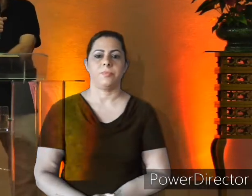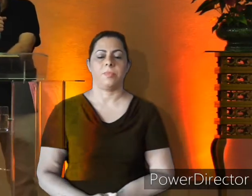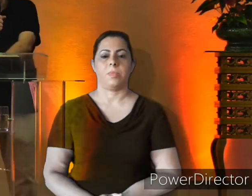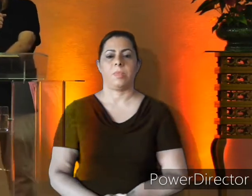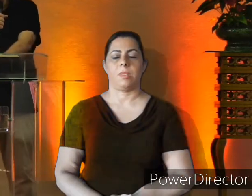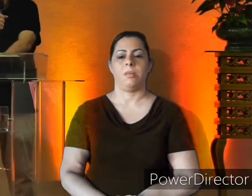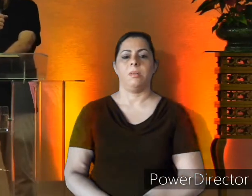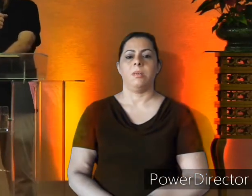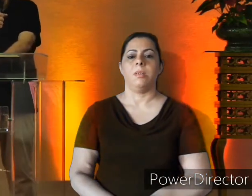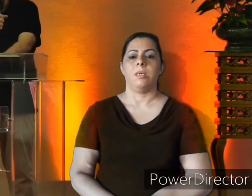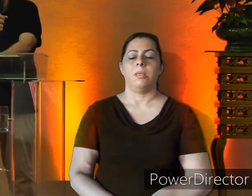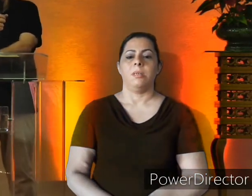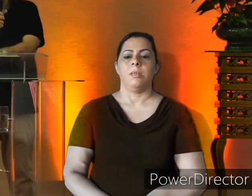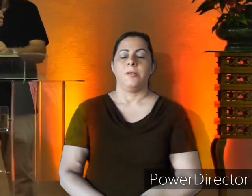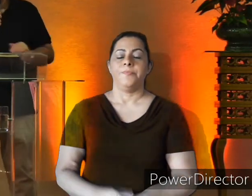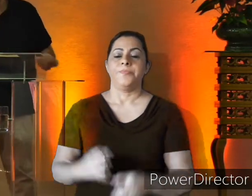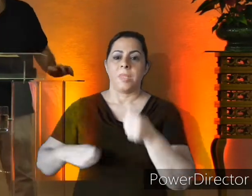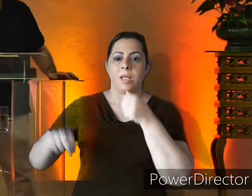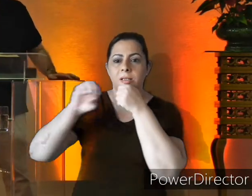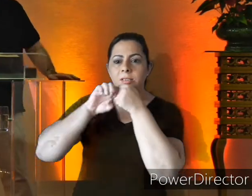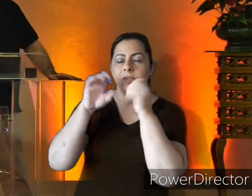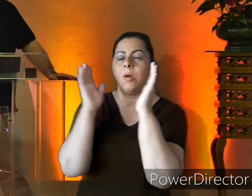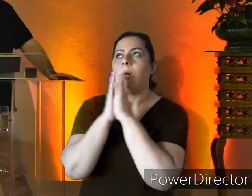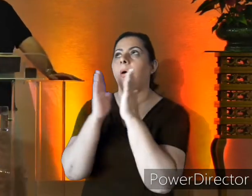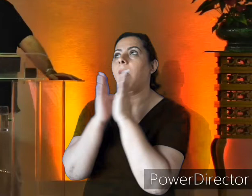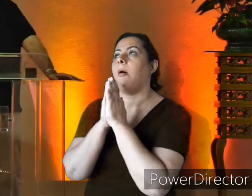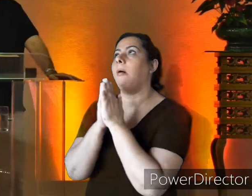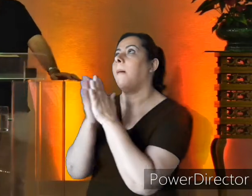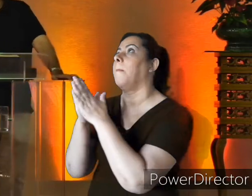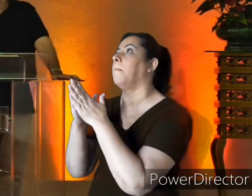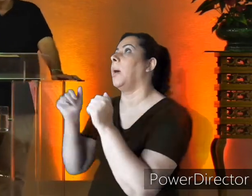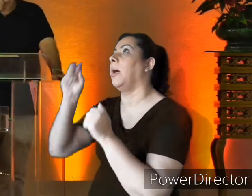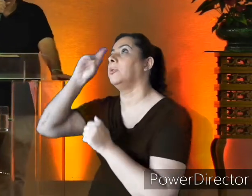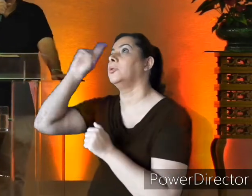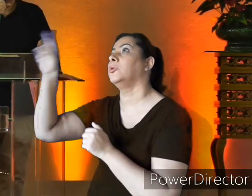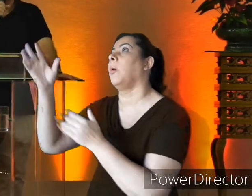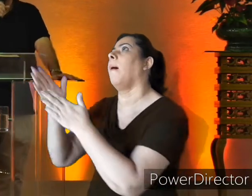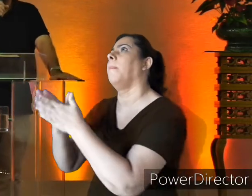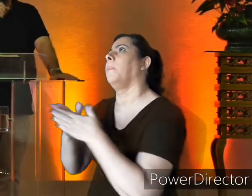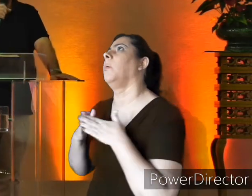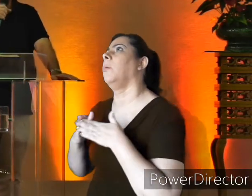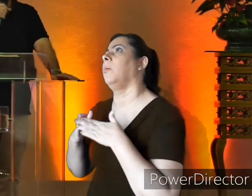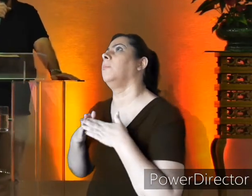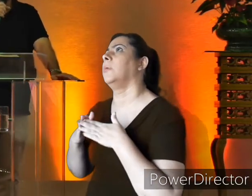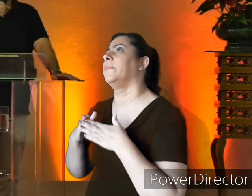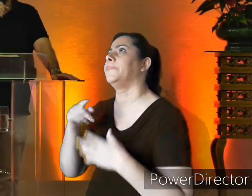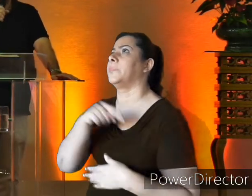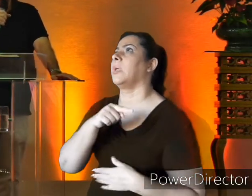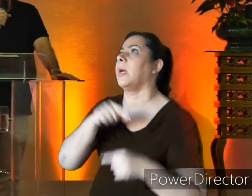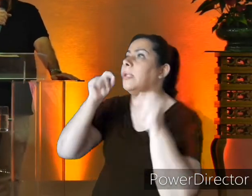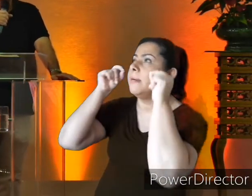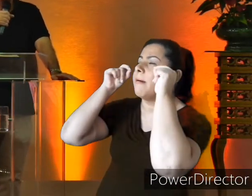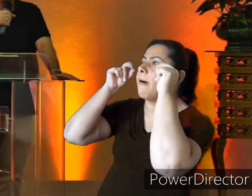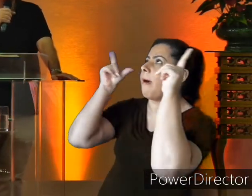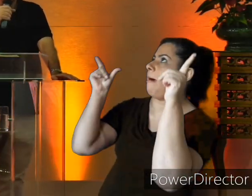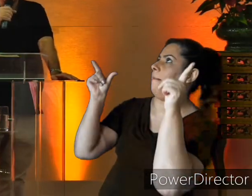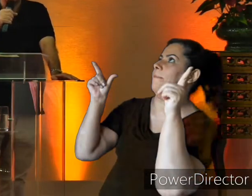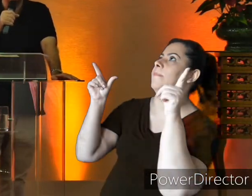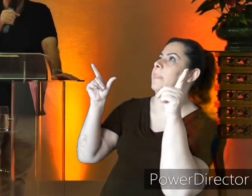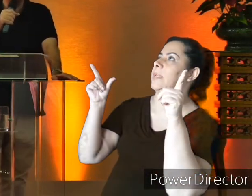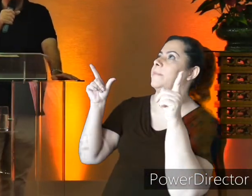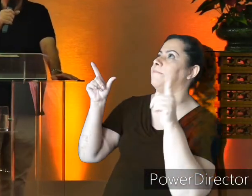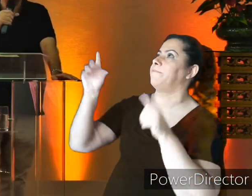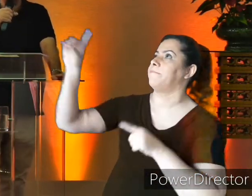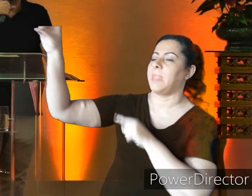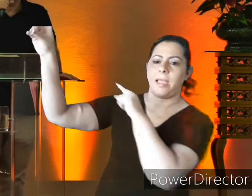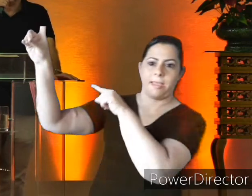Eliseu ora pedindo, Senhor, abre os olhos do meu discípulo, do meu servo,